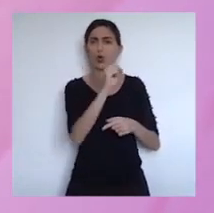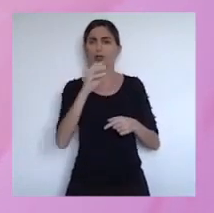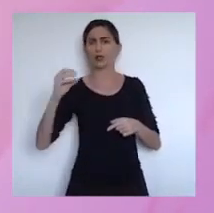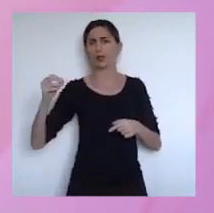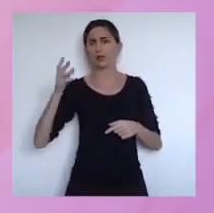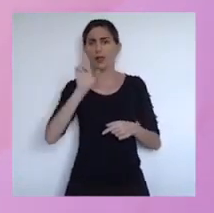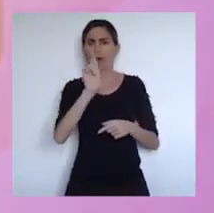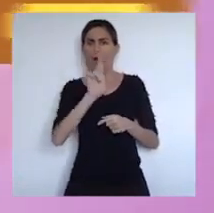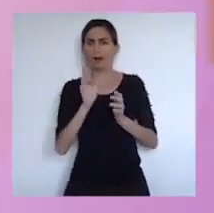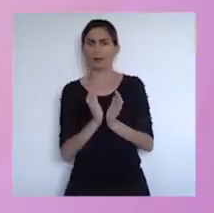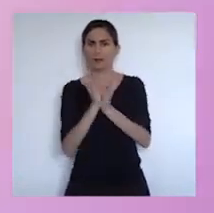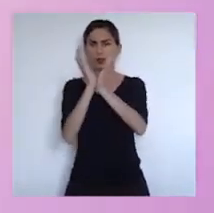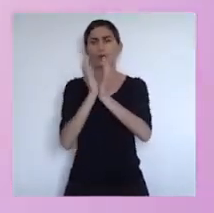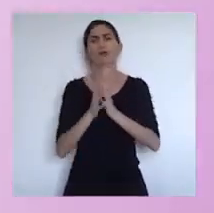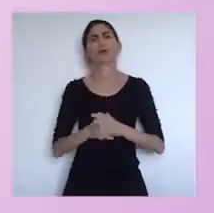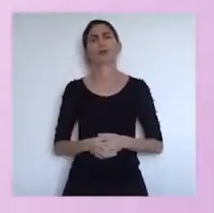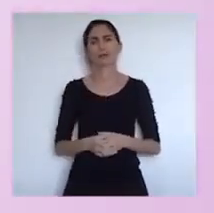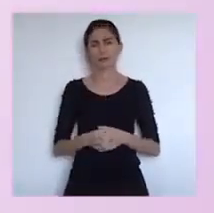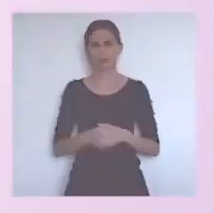66.800 em prêmios.